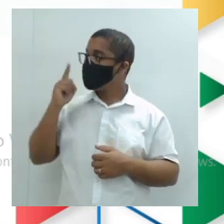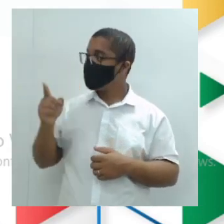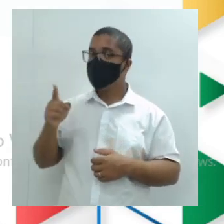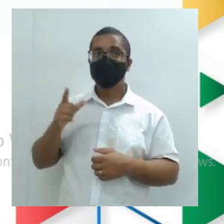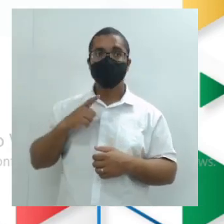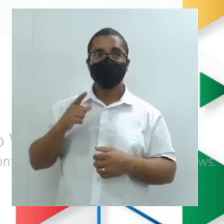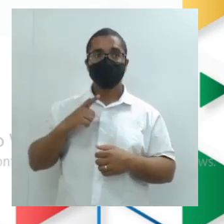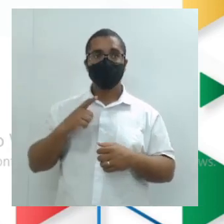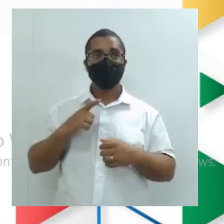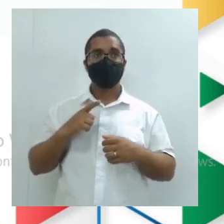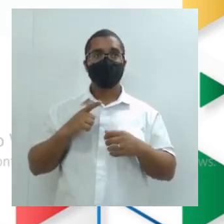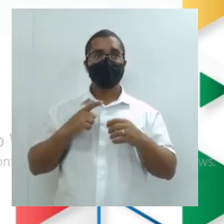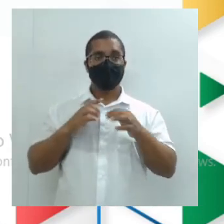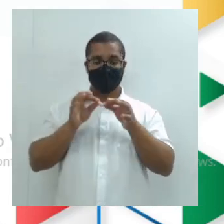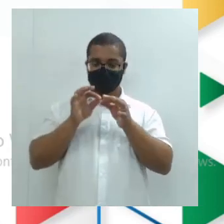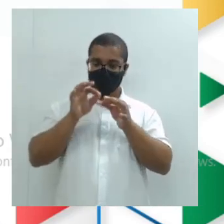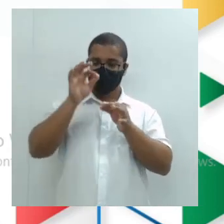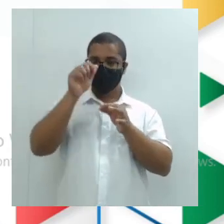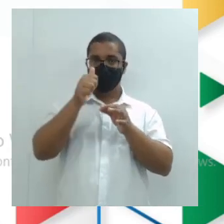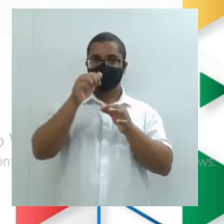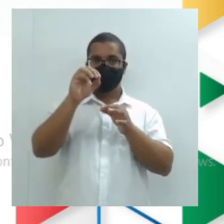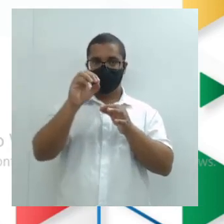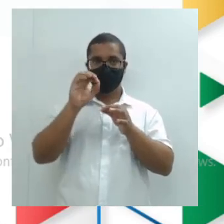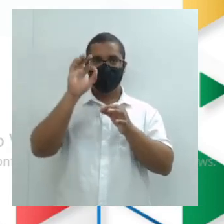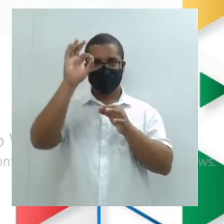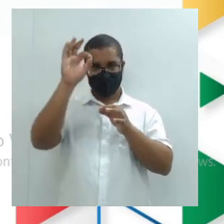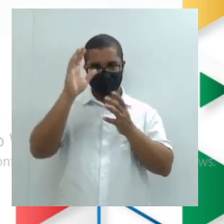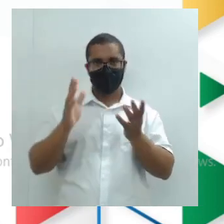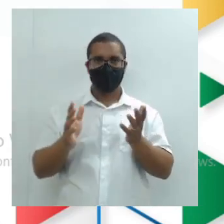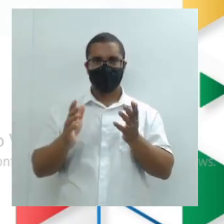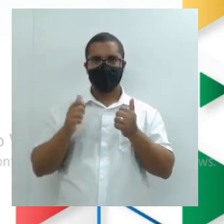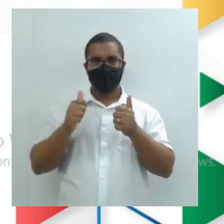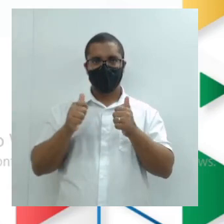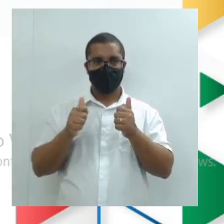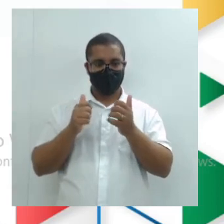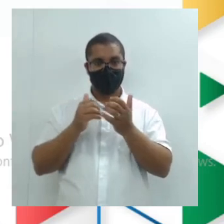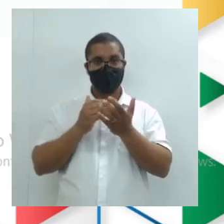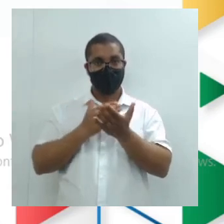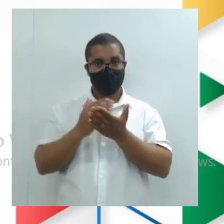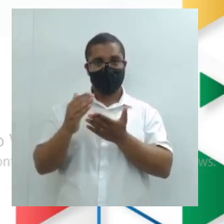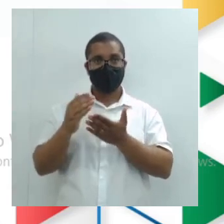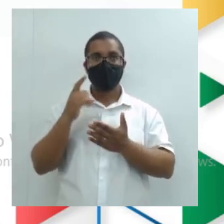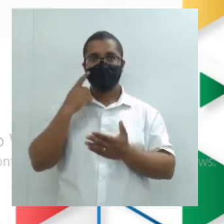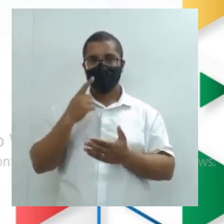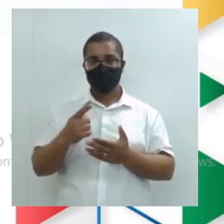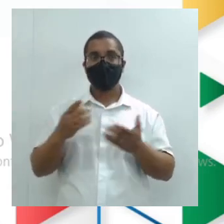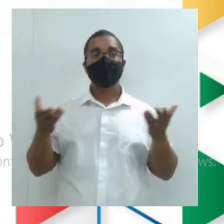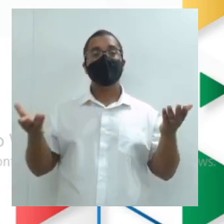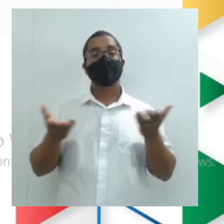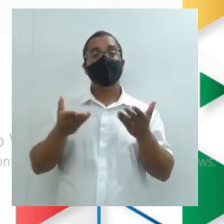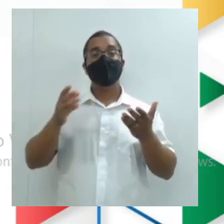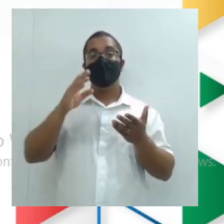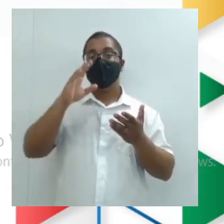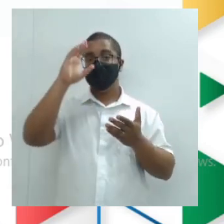está distante 10 graduações do ponto de origem. Certo? Visualizou? Agora a gente vai para a geografia.